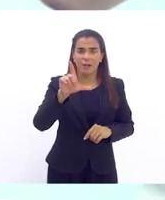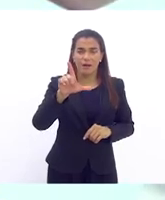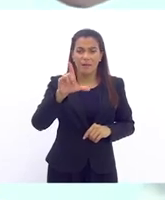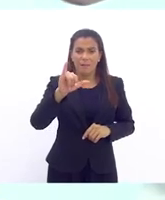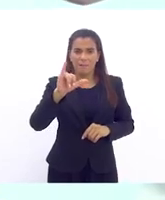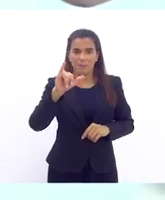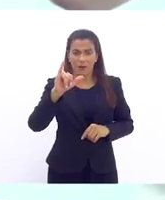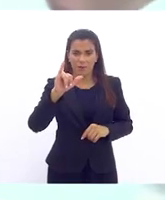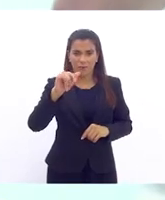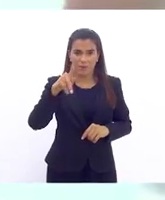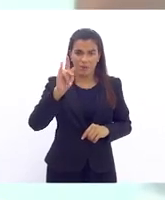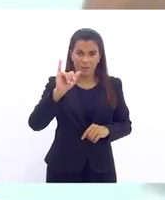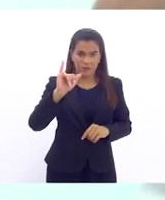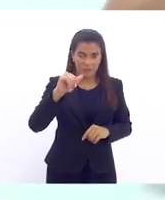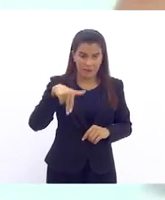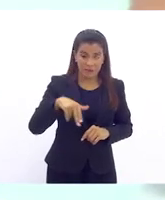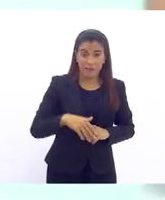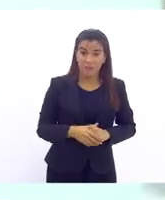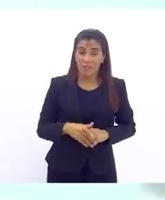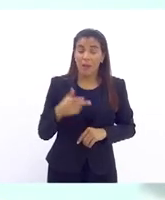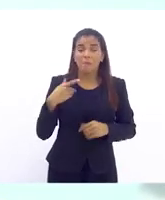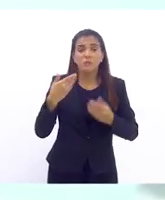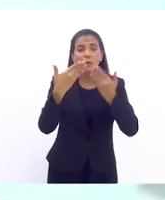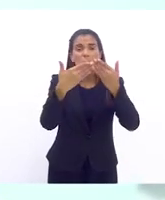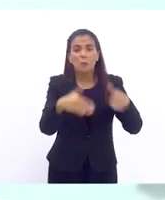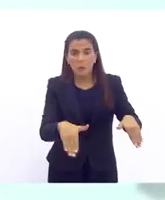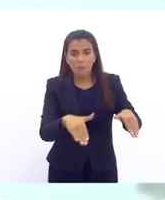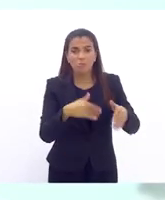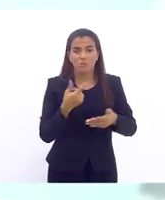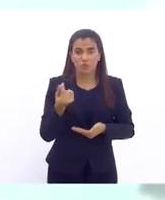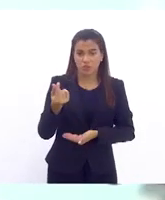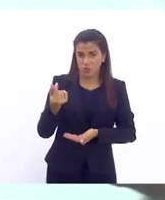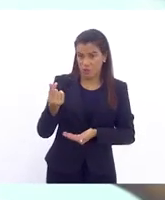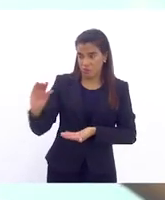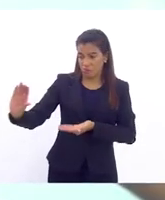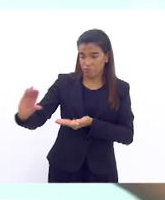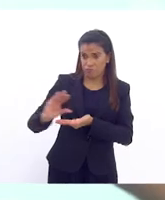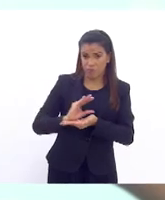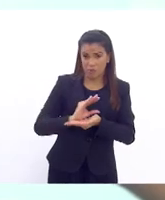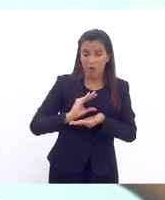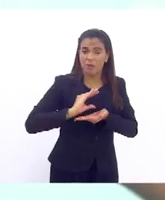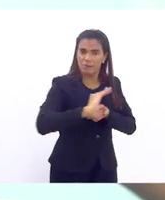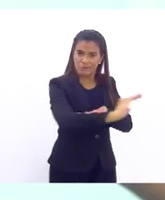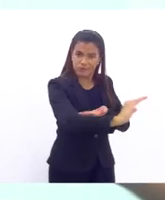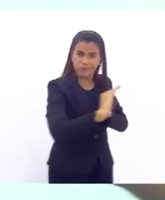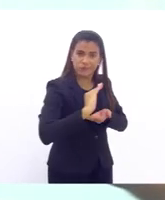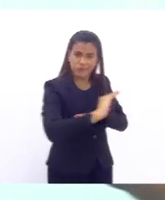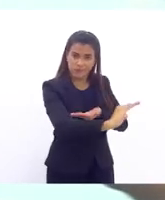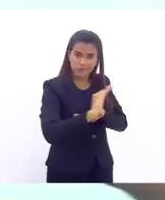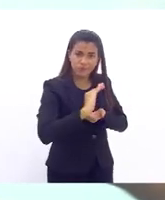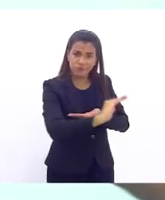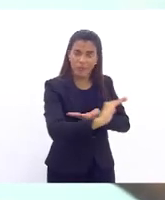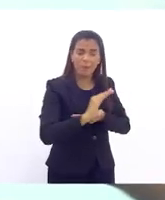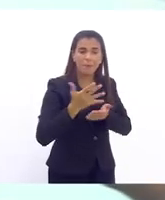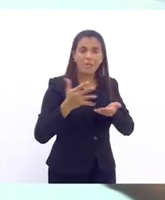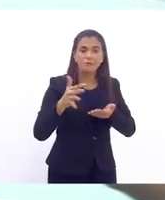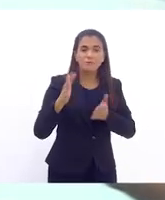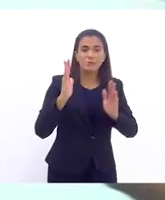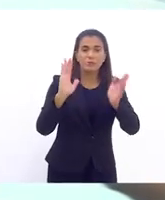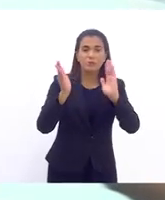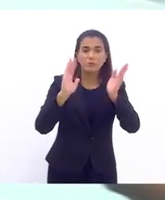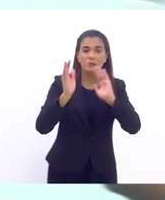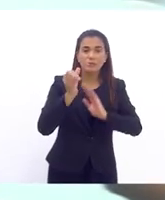a gente teve que fazer uma uma compensação e parte dos Fundos foi usada para isso em algum momento de 680